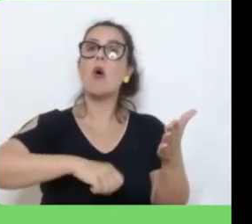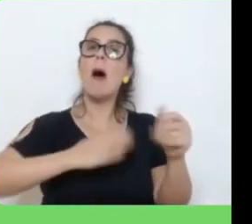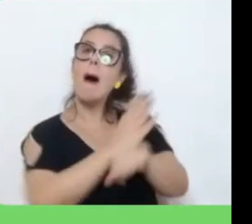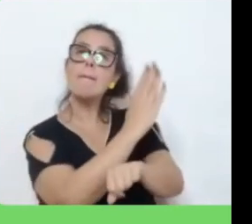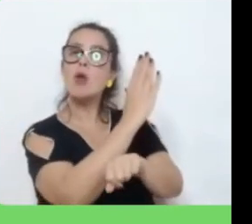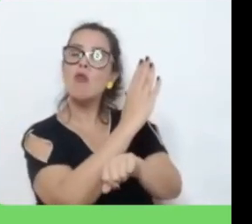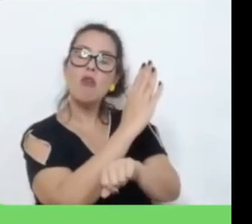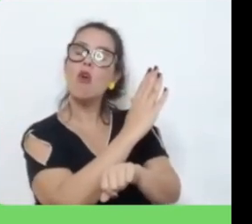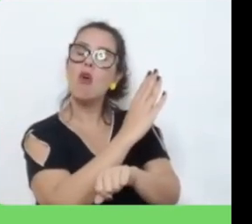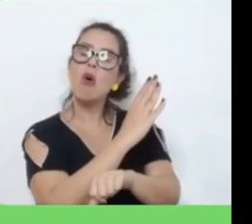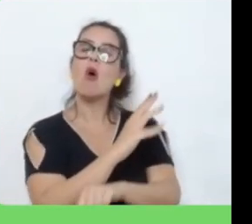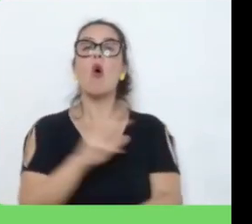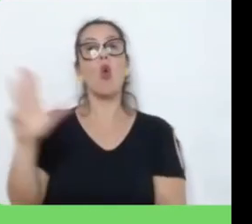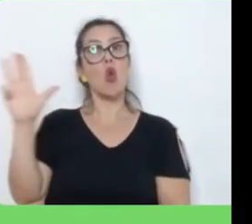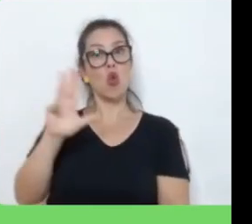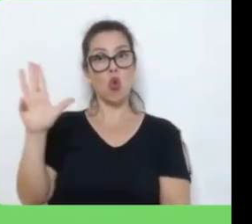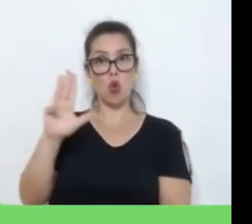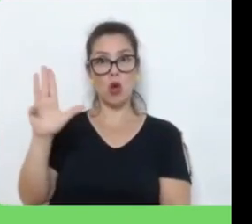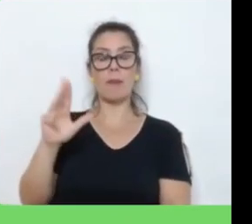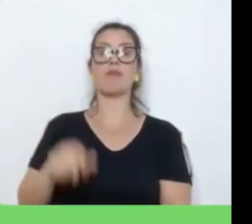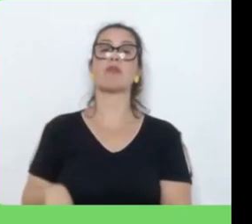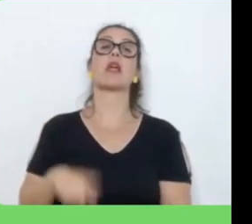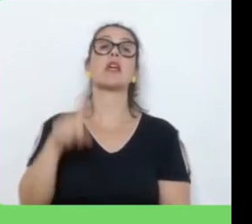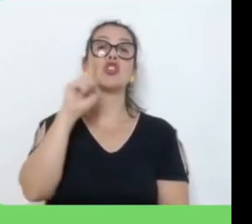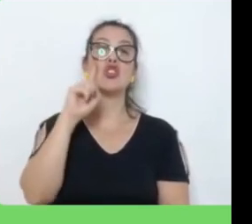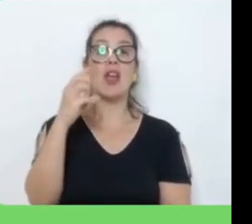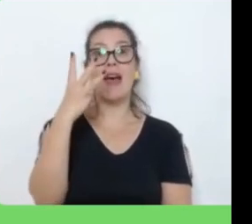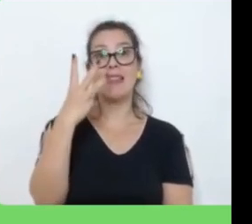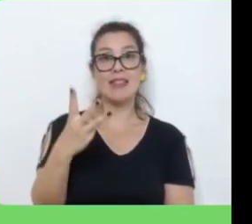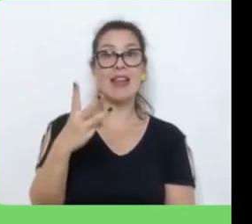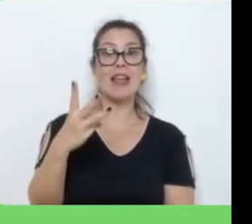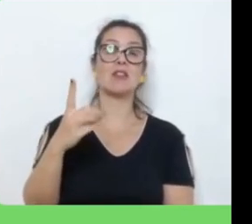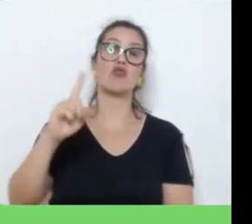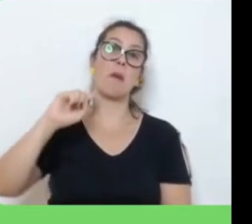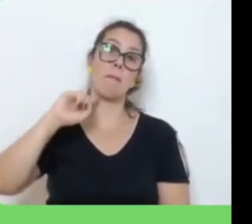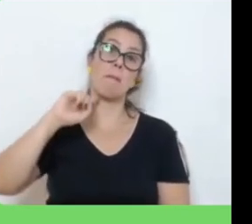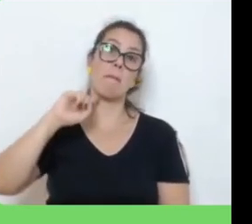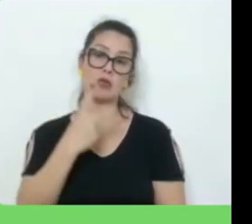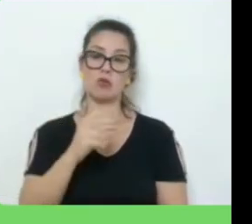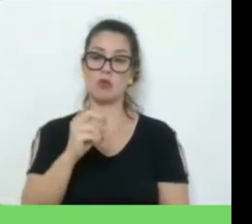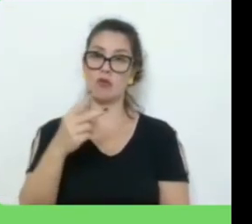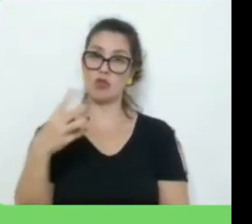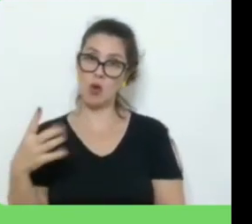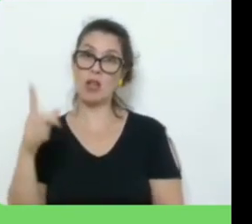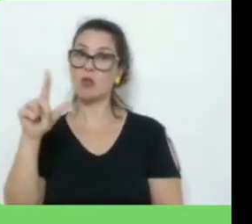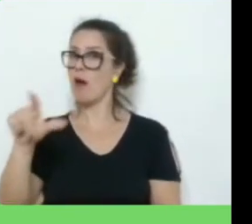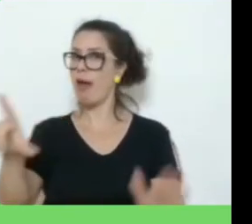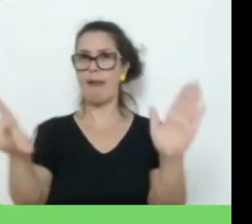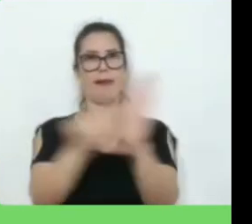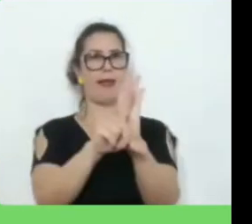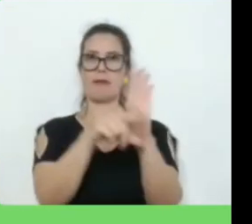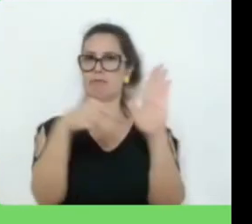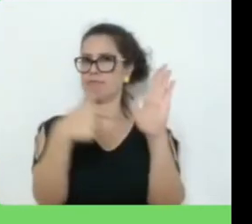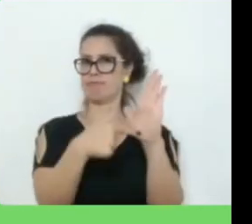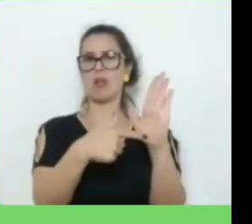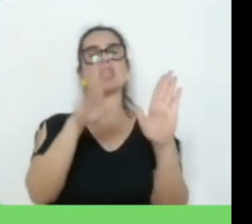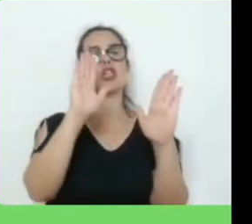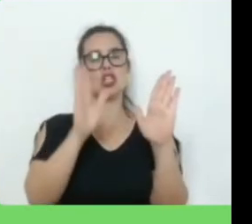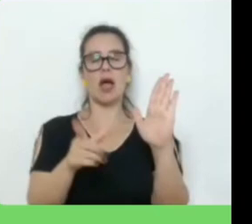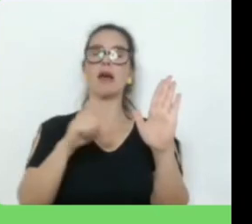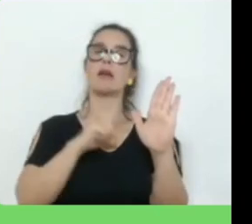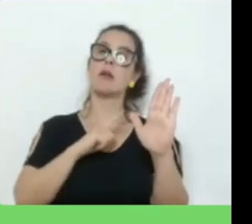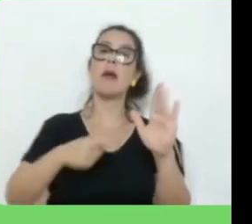Maio de 2024 tornando-se uma lei em território nacional e tornando também política pública